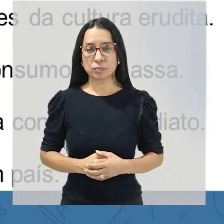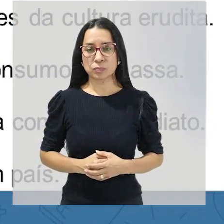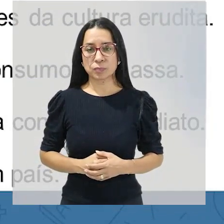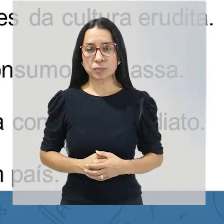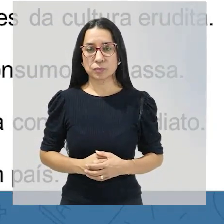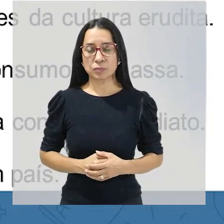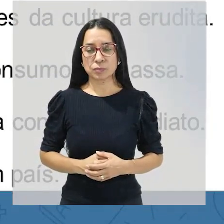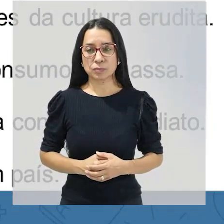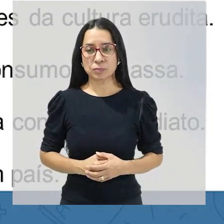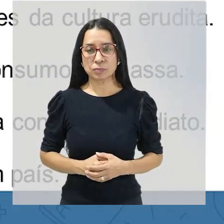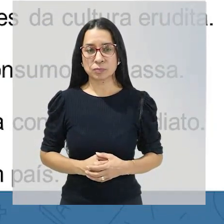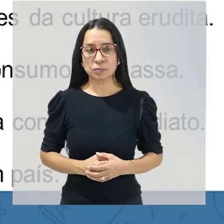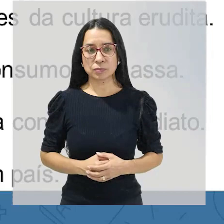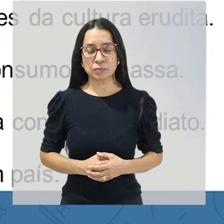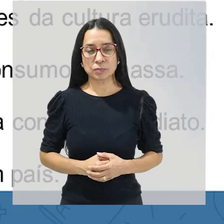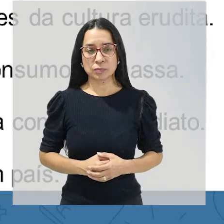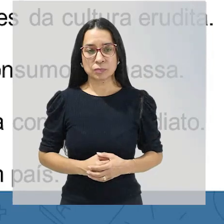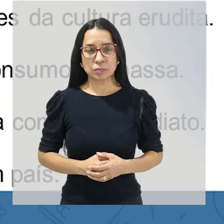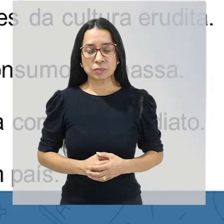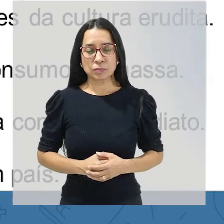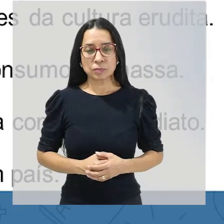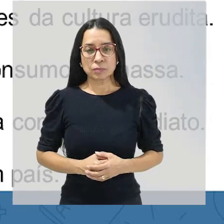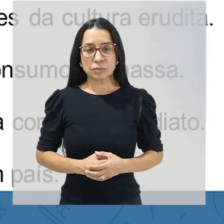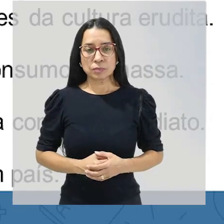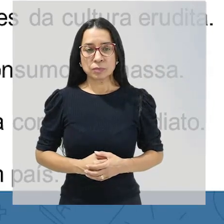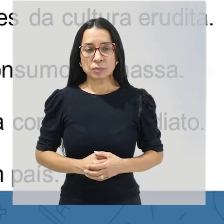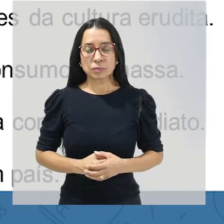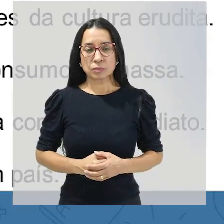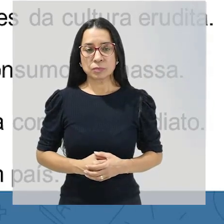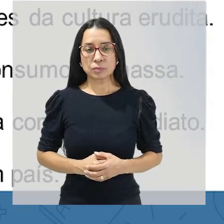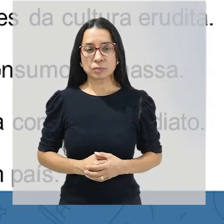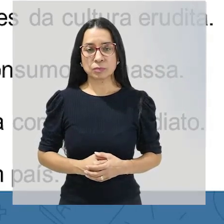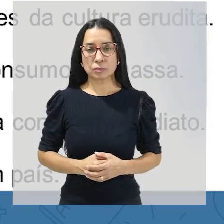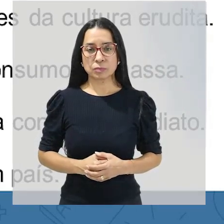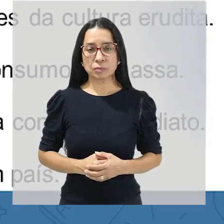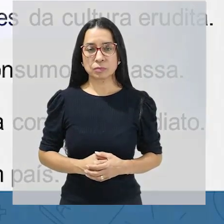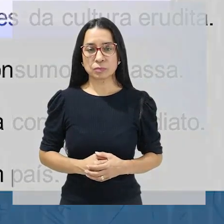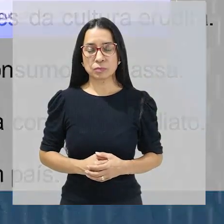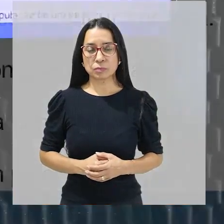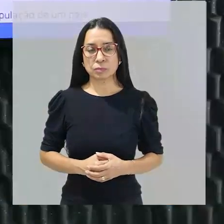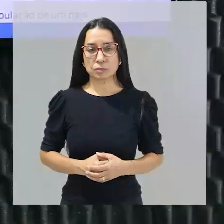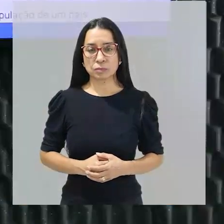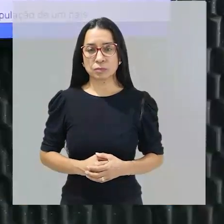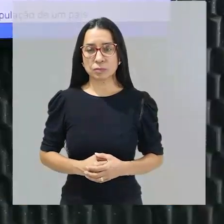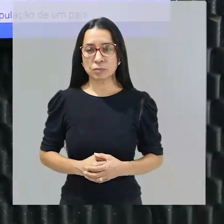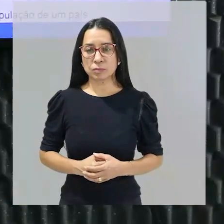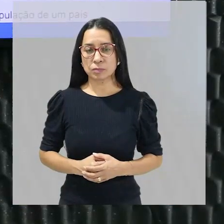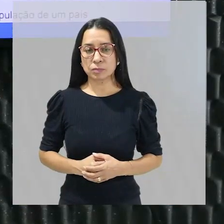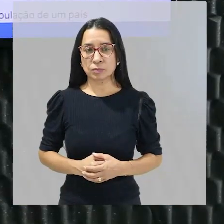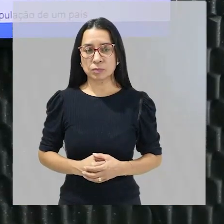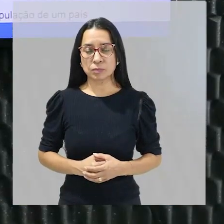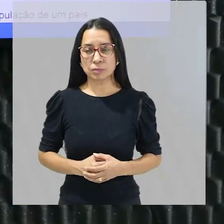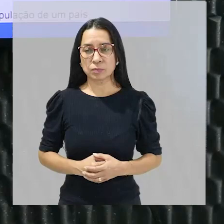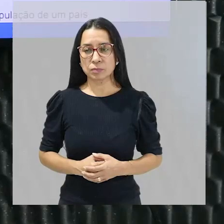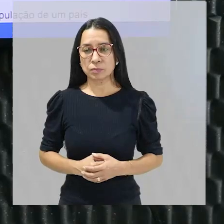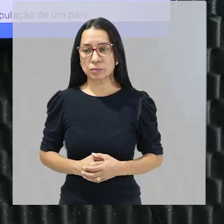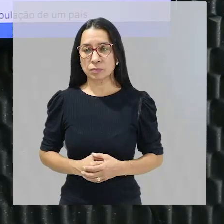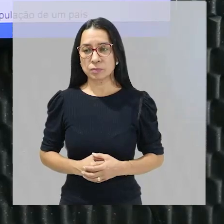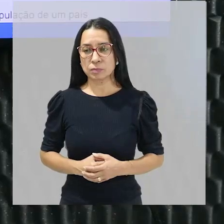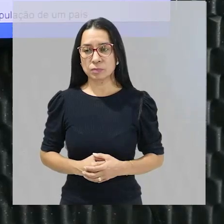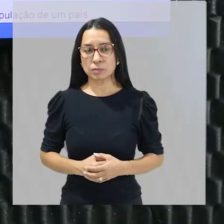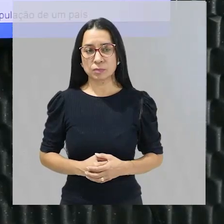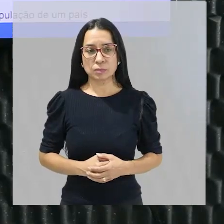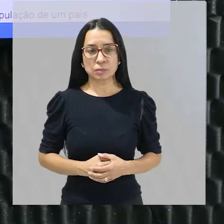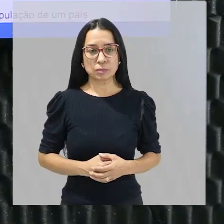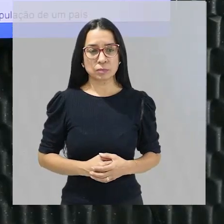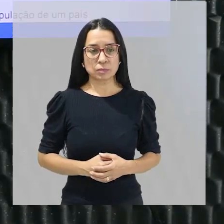para o consumo e para o divertimento superficial. Da perspectiva da indústria cultural, é possível perceber que a lógica